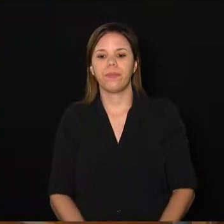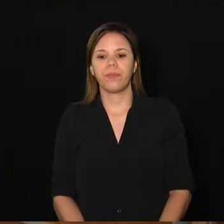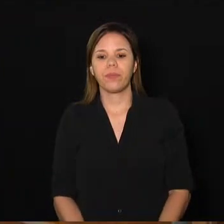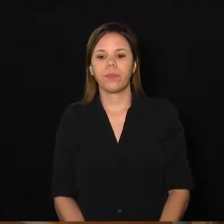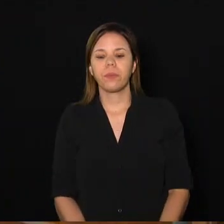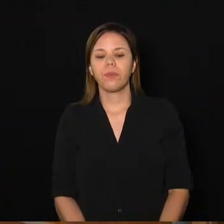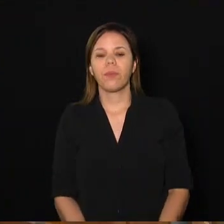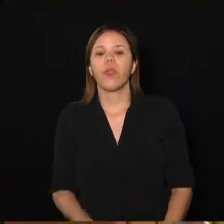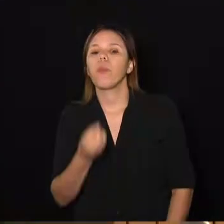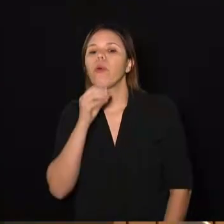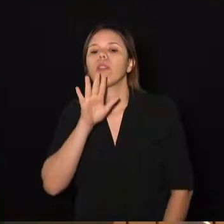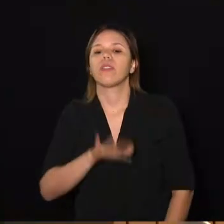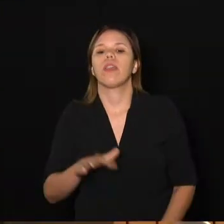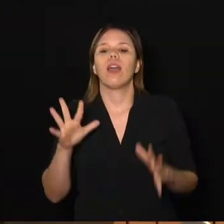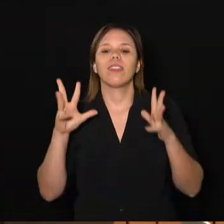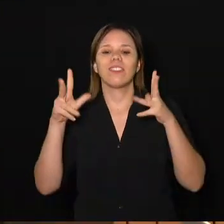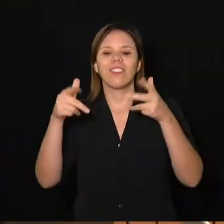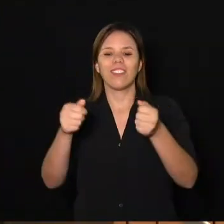boa tarde a todos